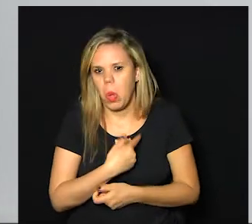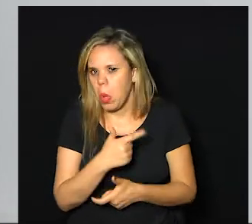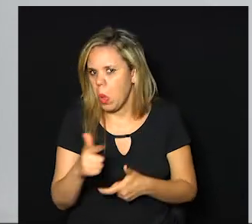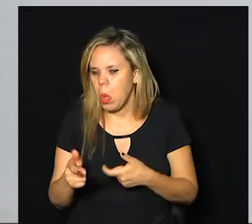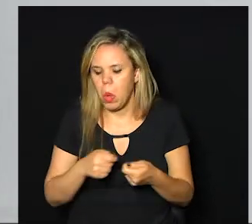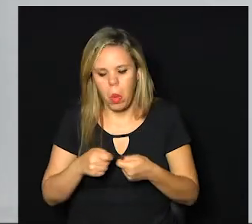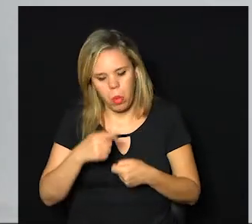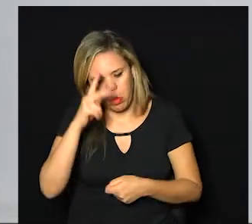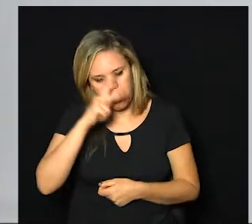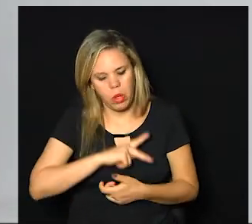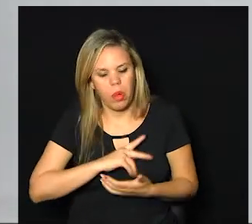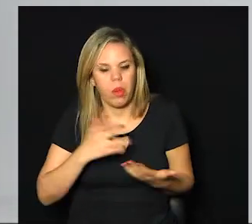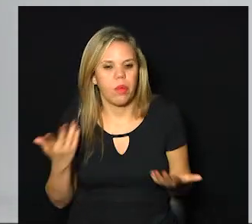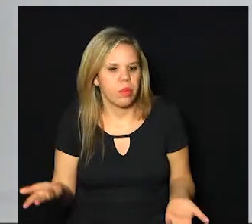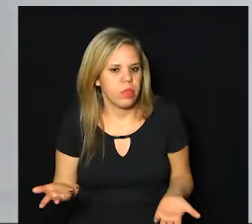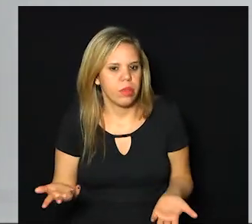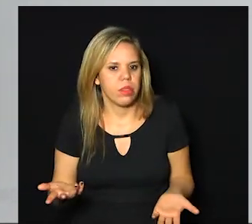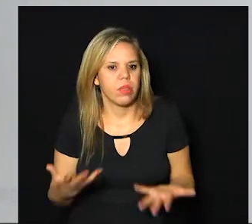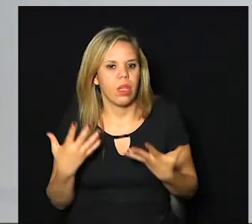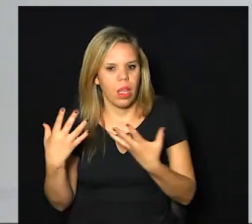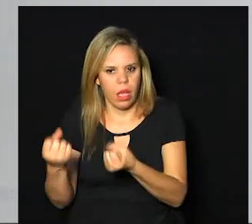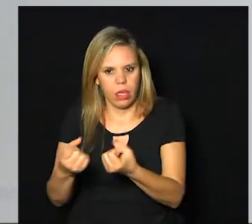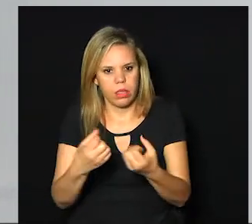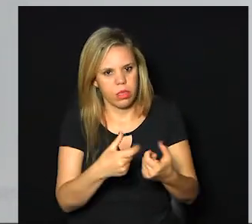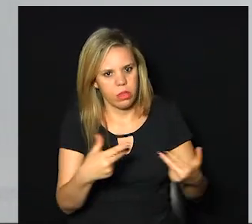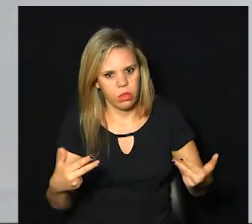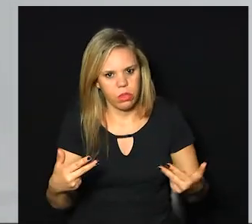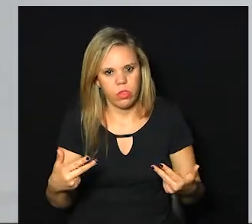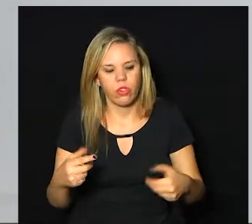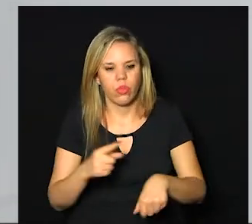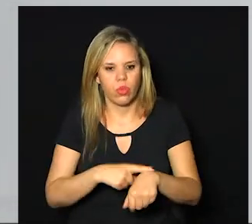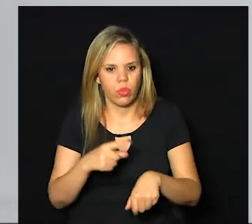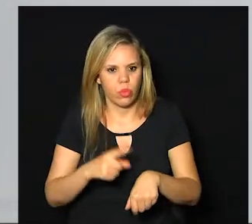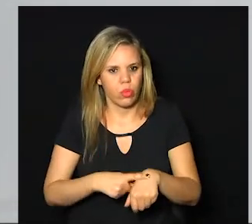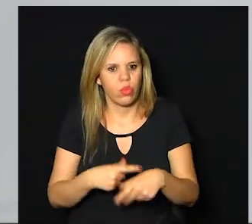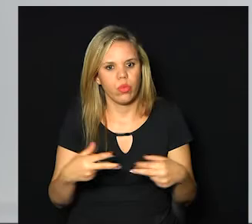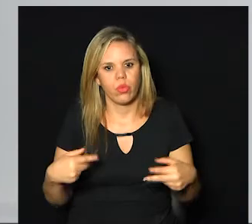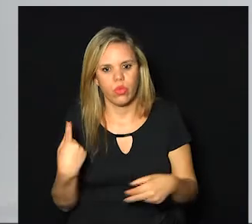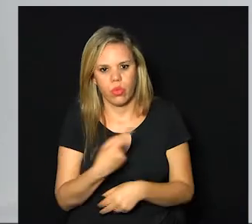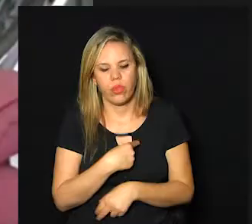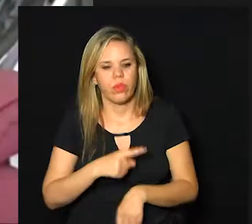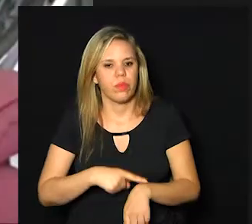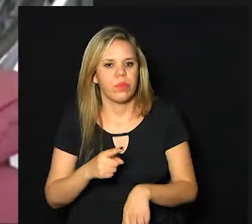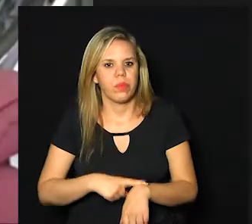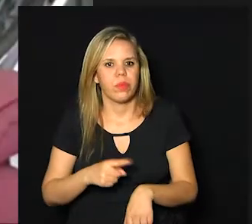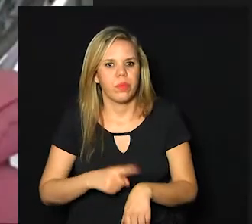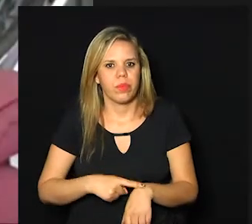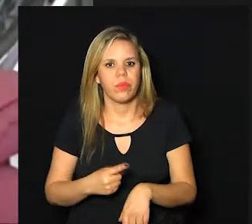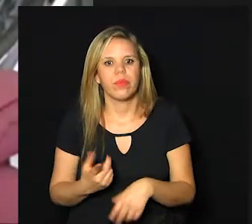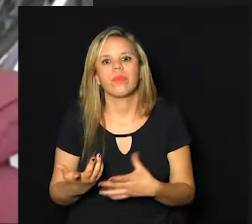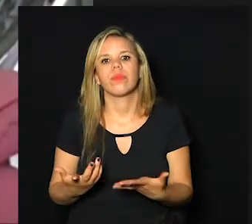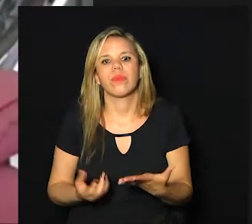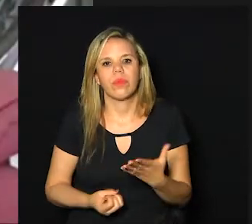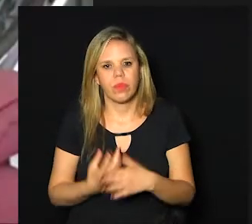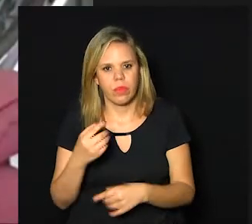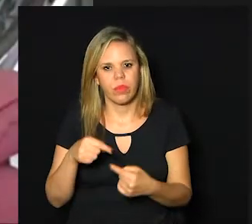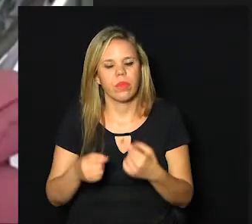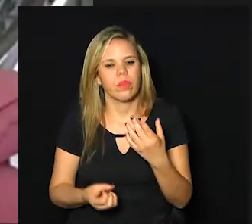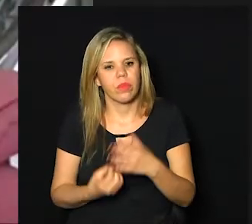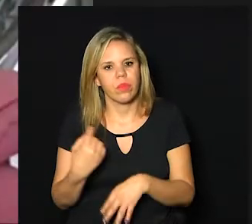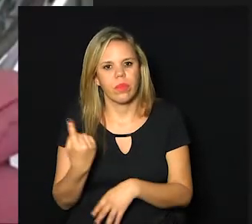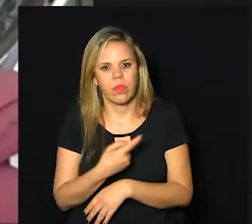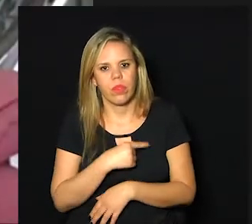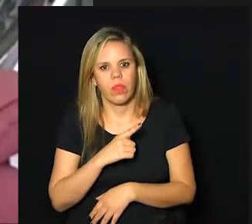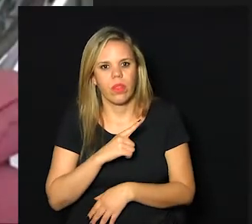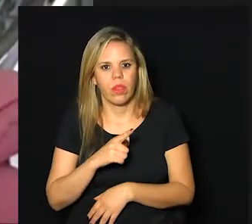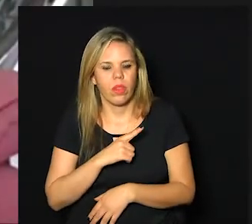muito controle. Então, quando a gente aceita que as coisas são mais no tempo das coisas do que no nosso tempo, era para ele estar saindo já. Mas como eu